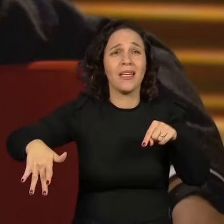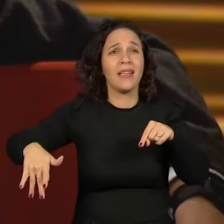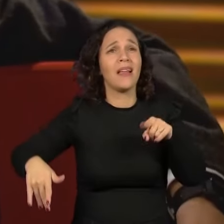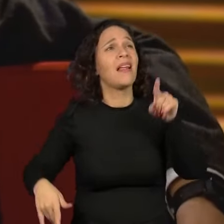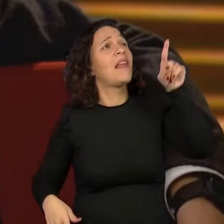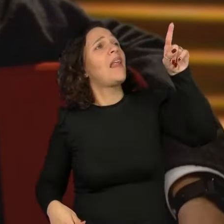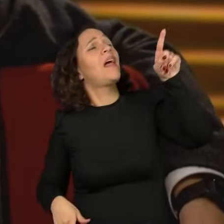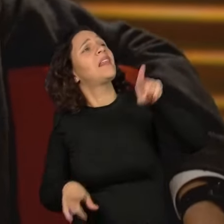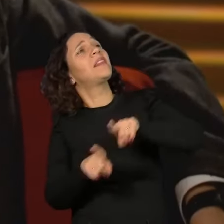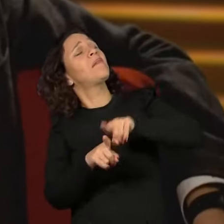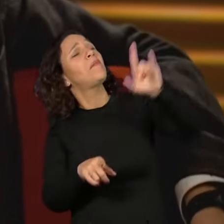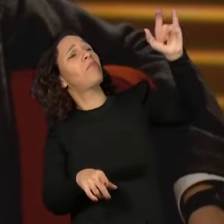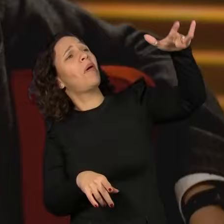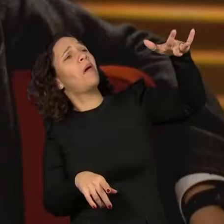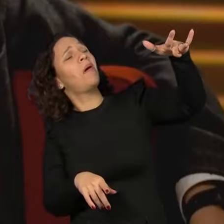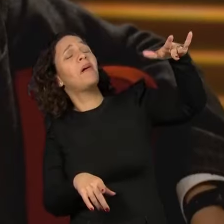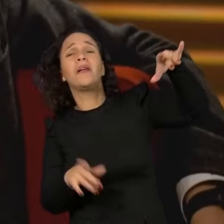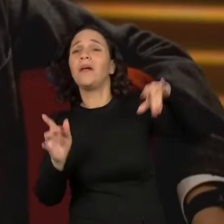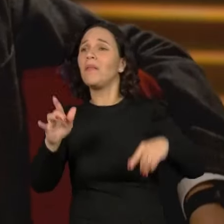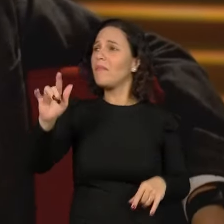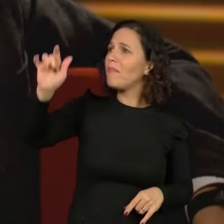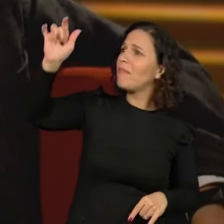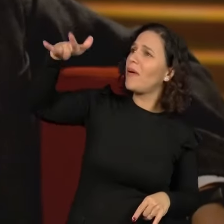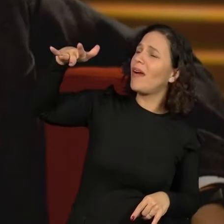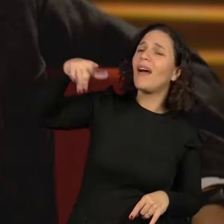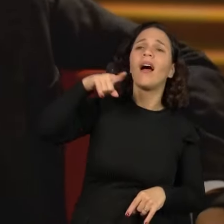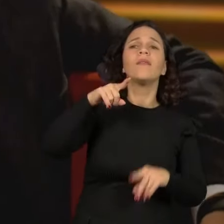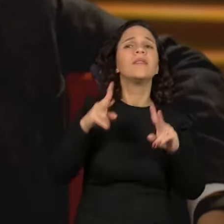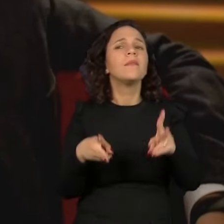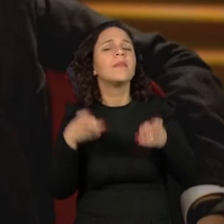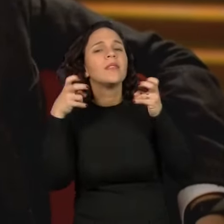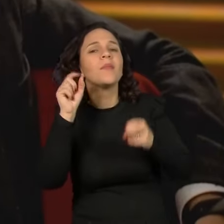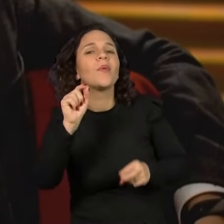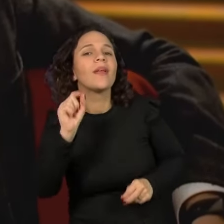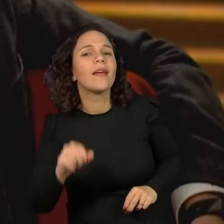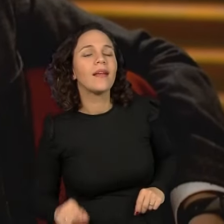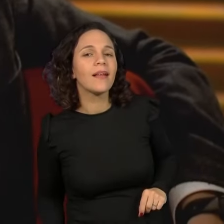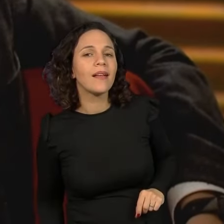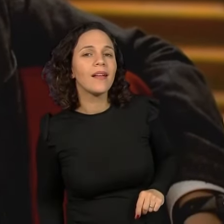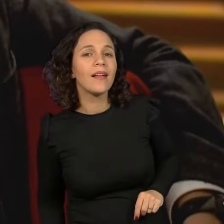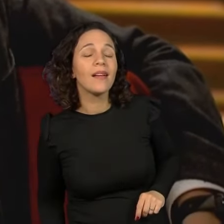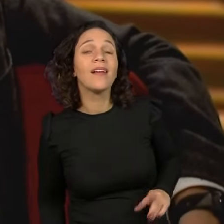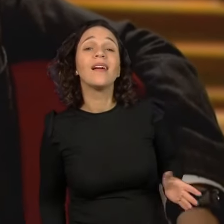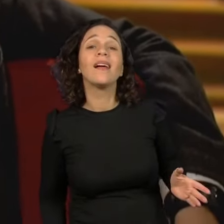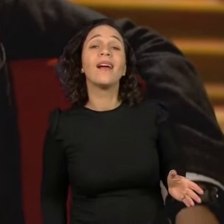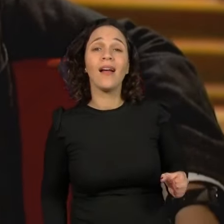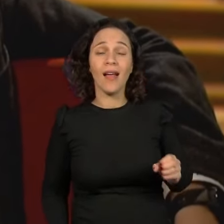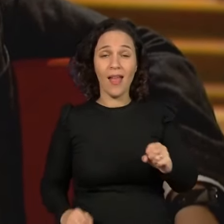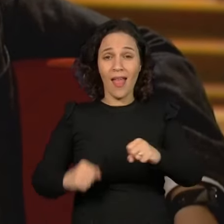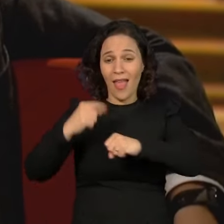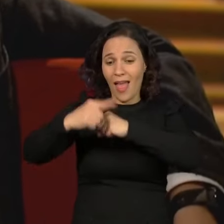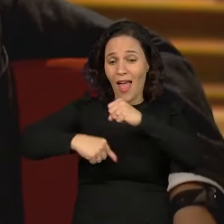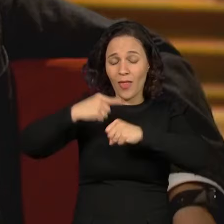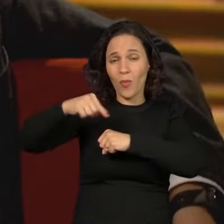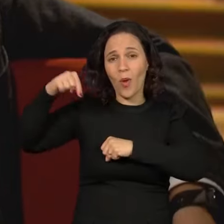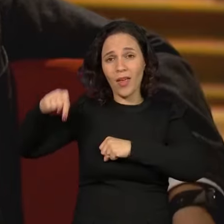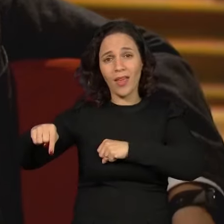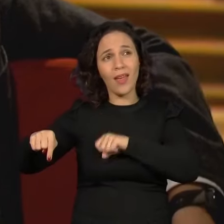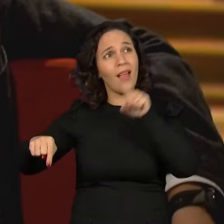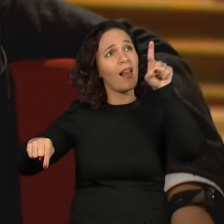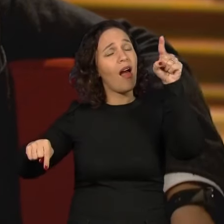para lá e aí então você percebe o seguinte que o átomo daqui é o átomo de